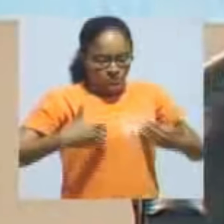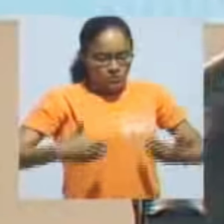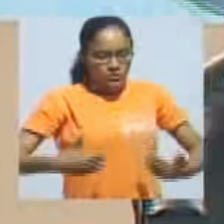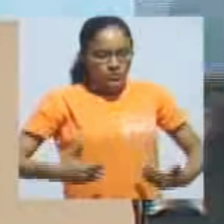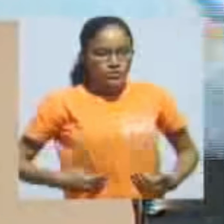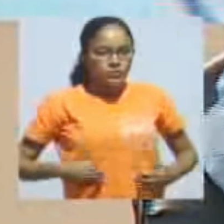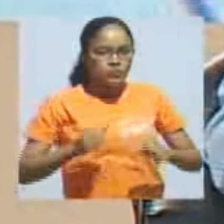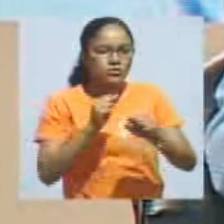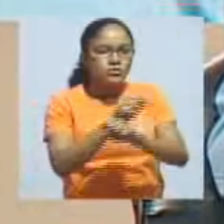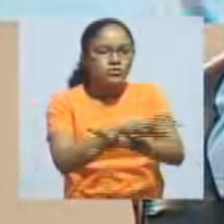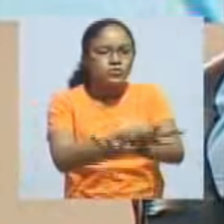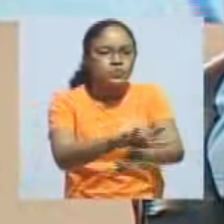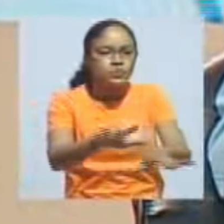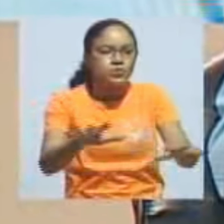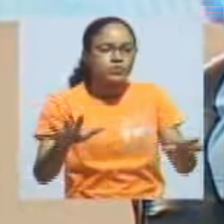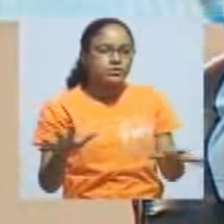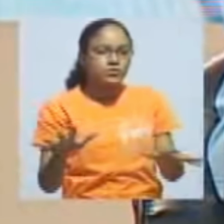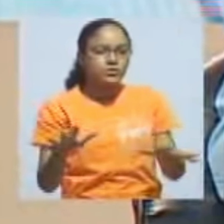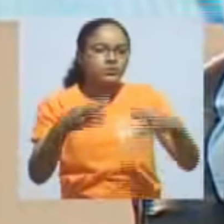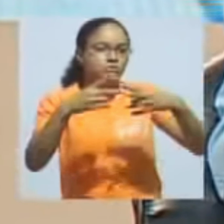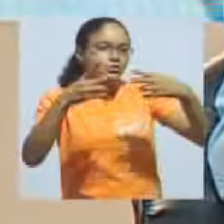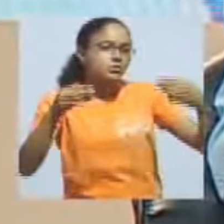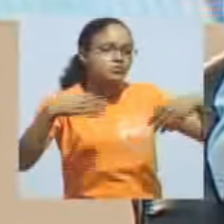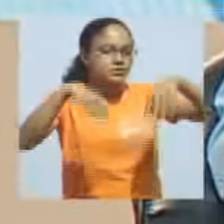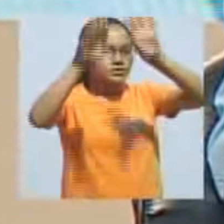as coisas do alto.